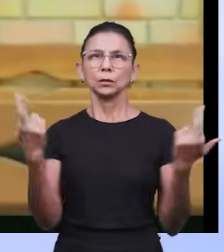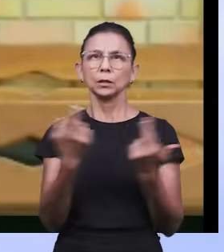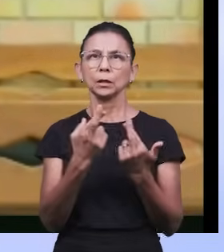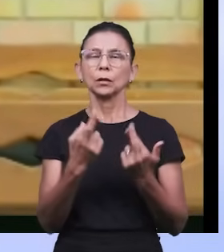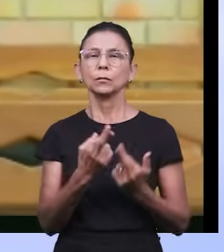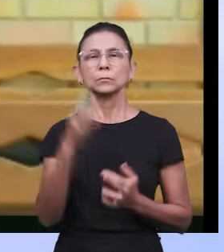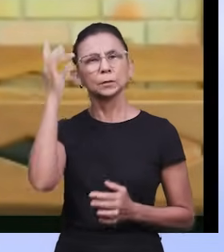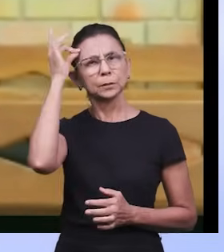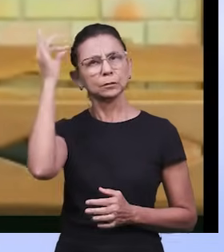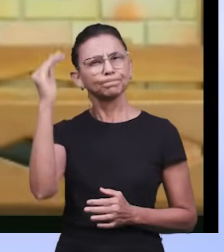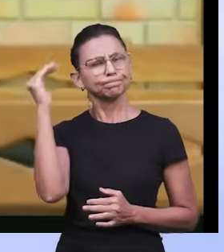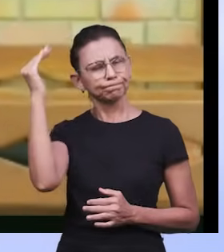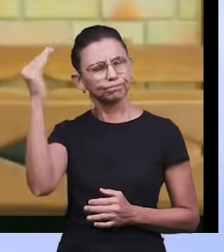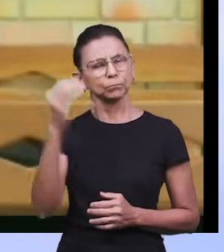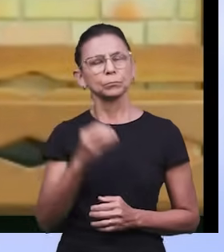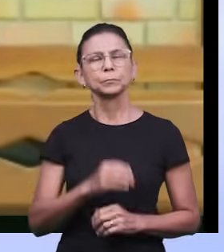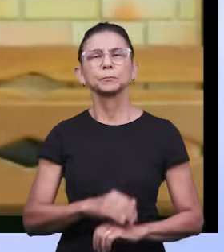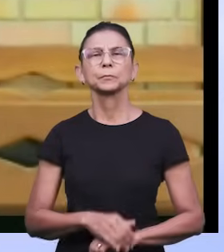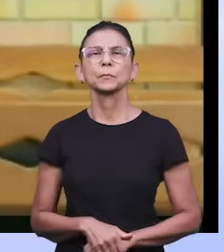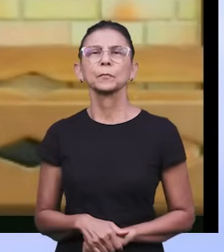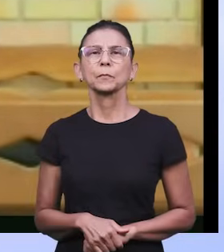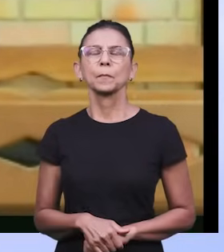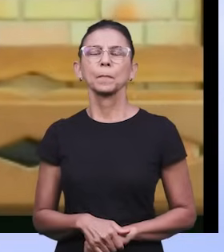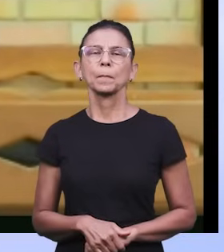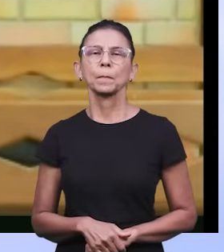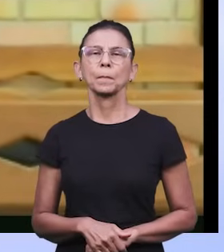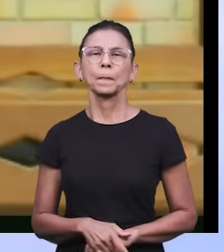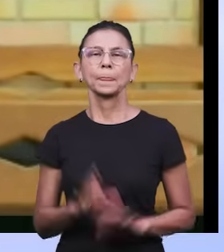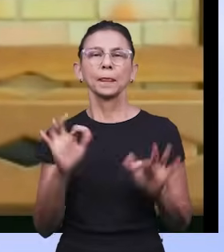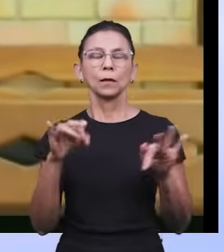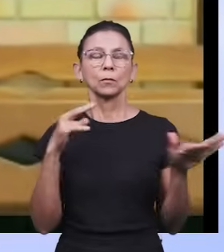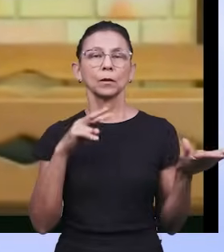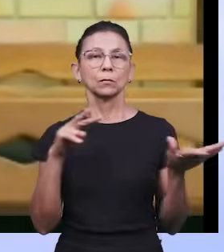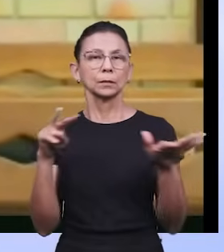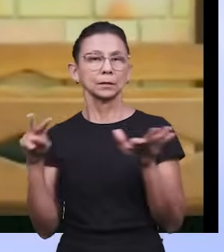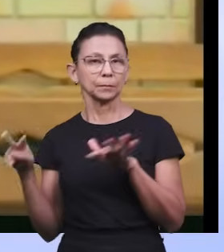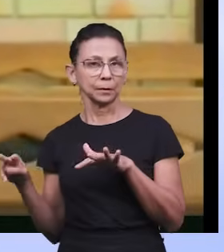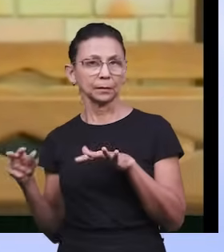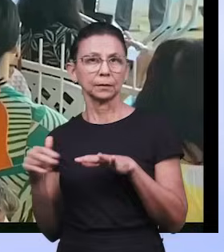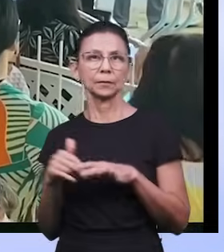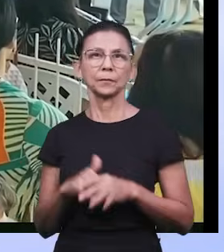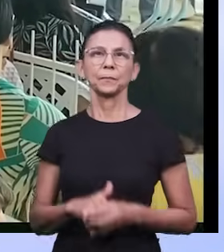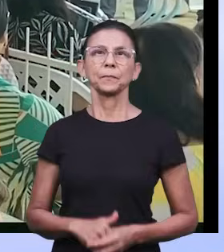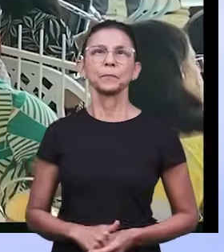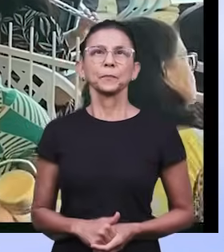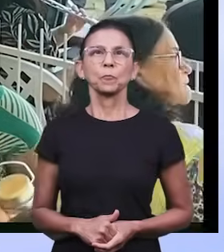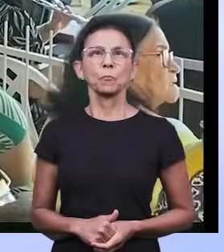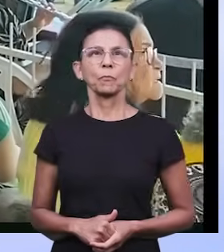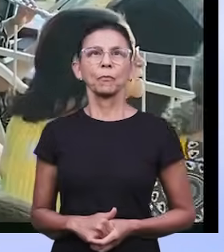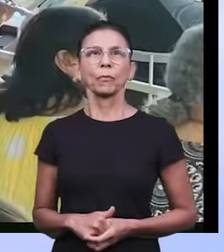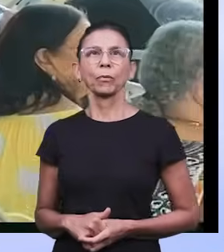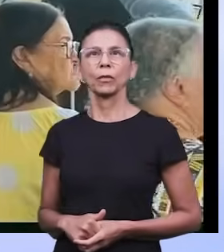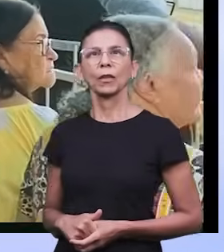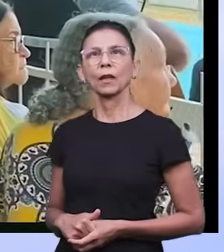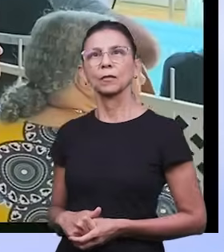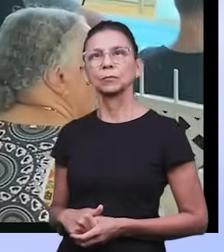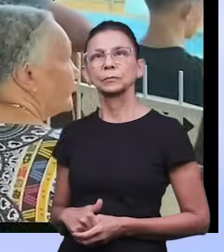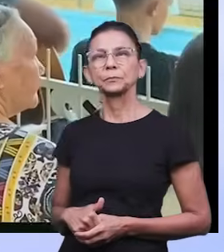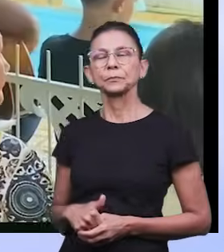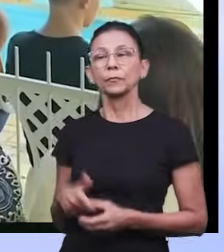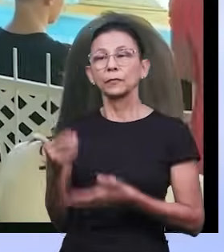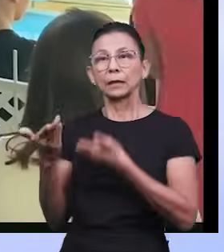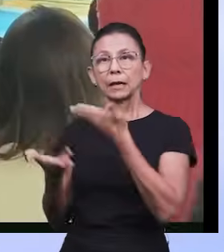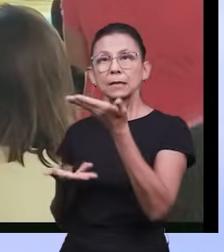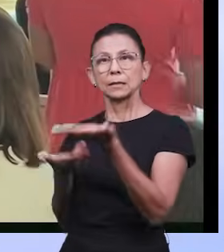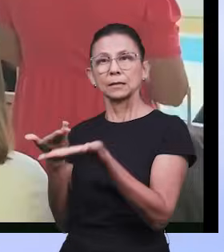senhoras, para todos nós, na verdade. Final de semana, um grupo se deslocou para Ariquemes, para assistência às igrejas do Vale do